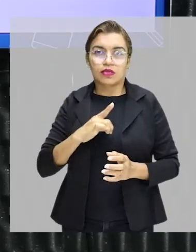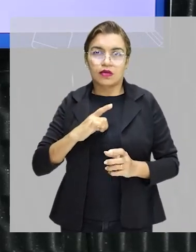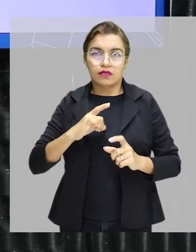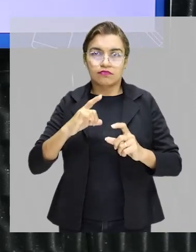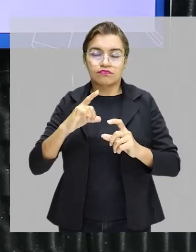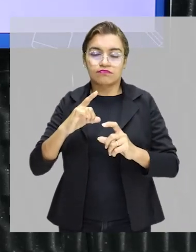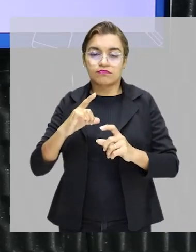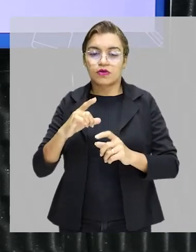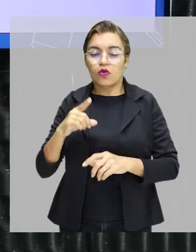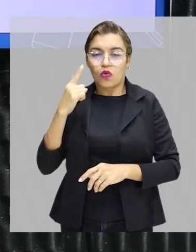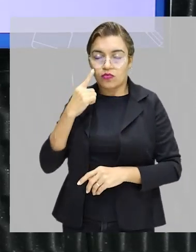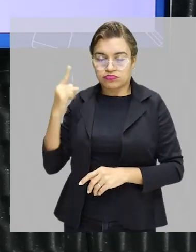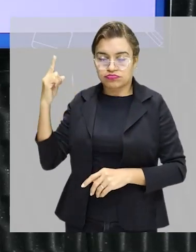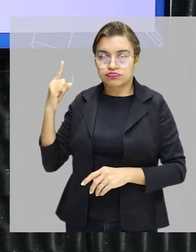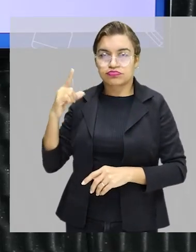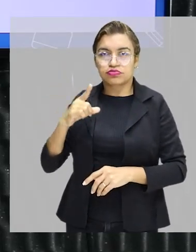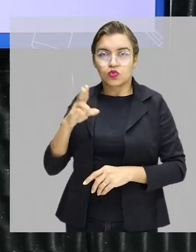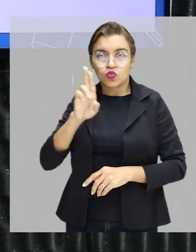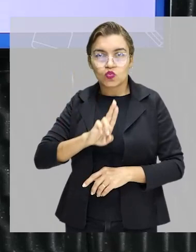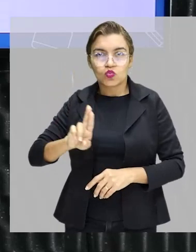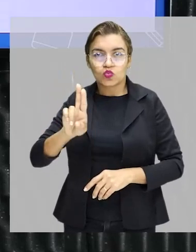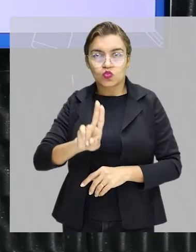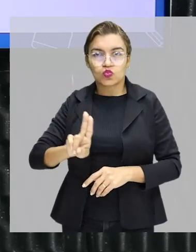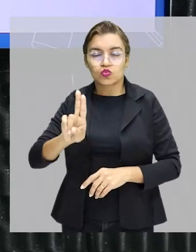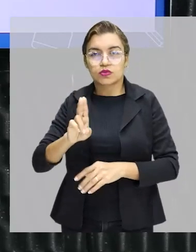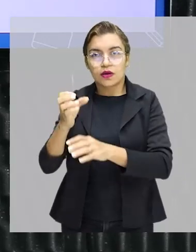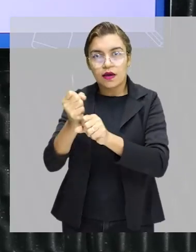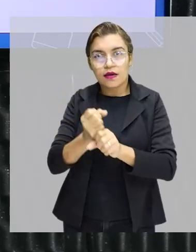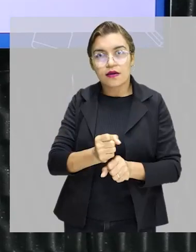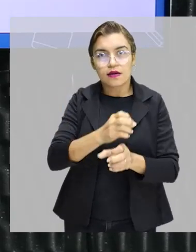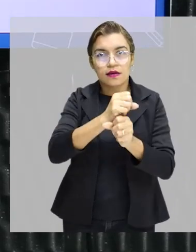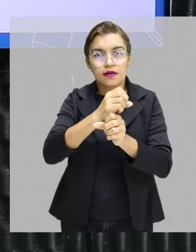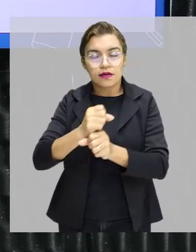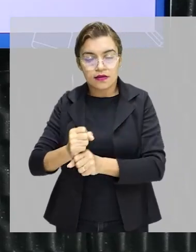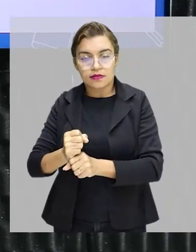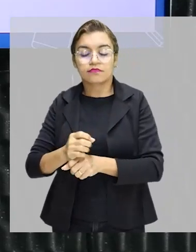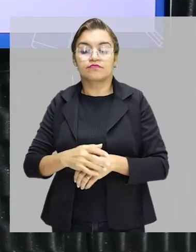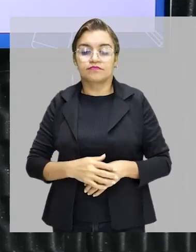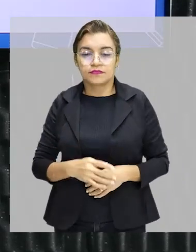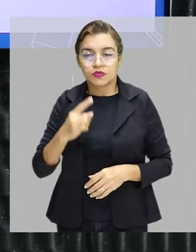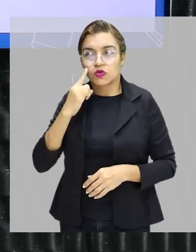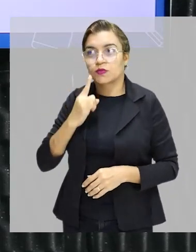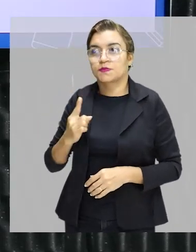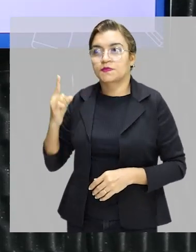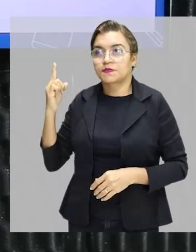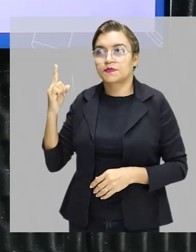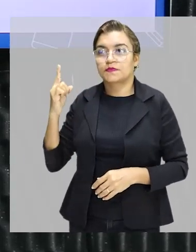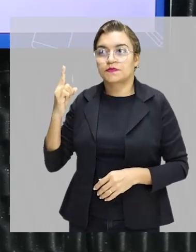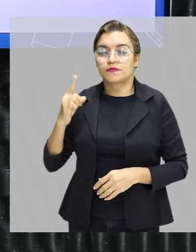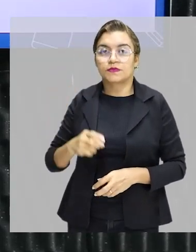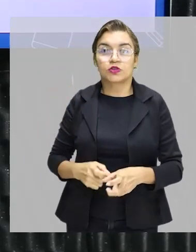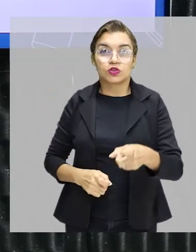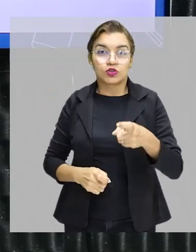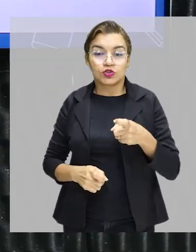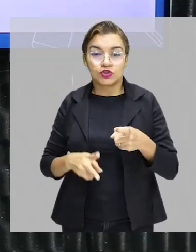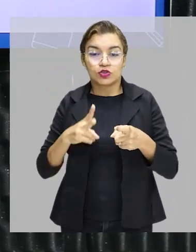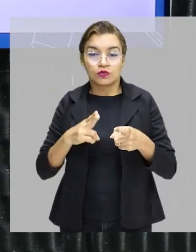de 3 simples, beleza? E aí, se é uma regra de 3 simples, meios pelo extremo, que vai ser